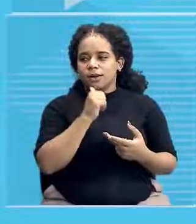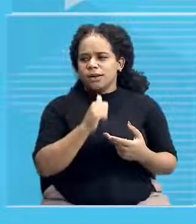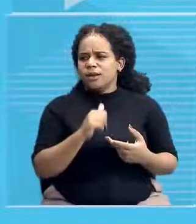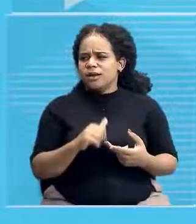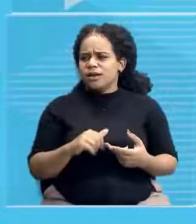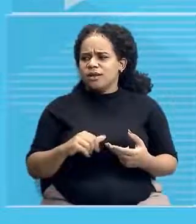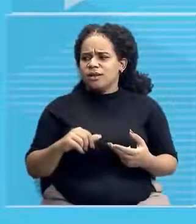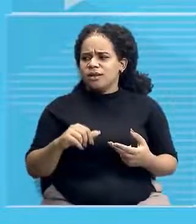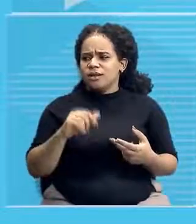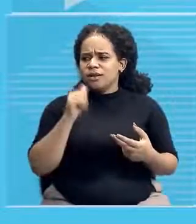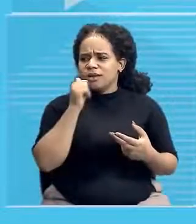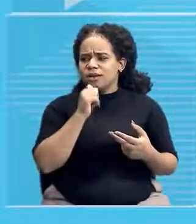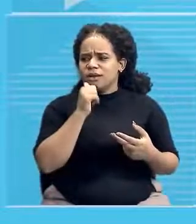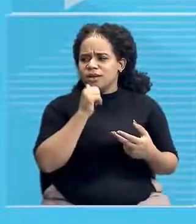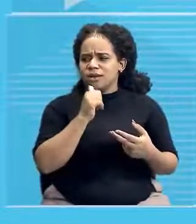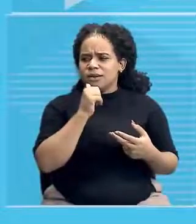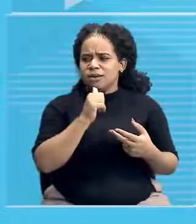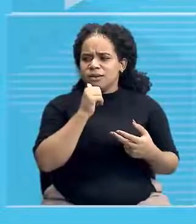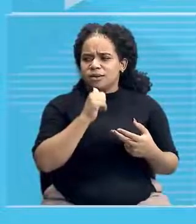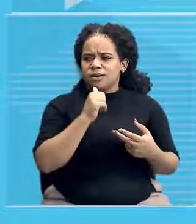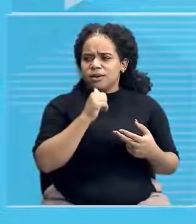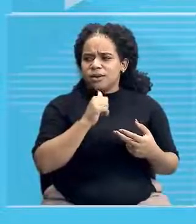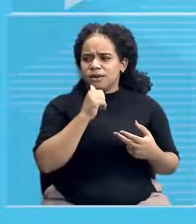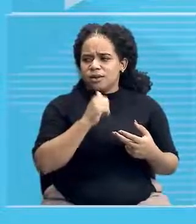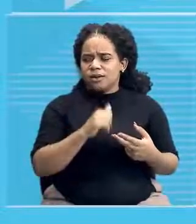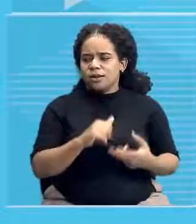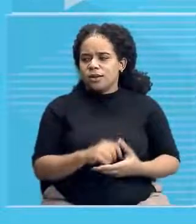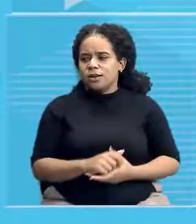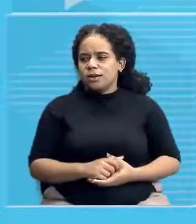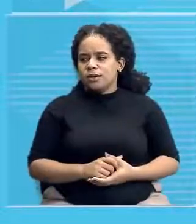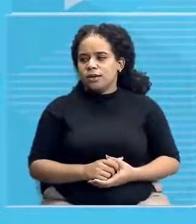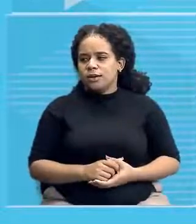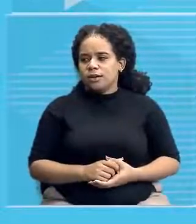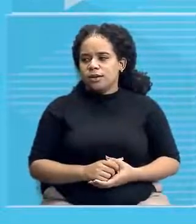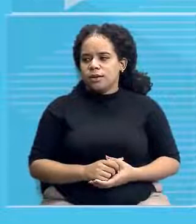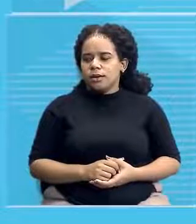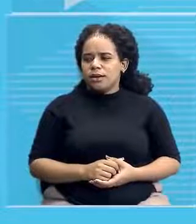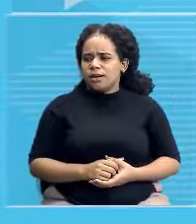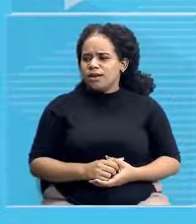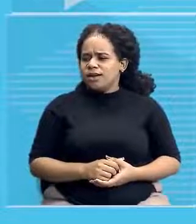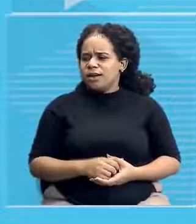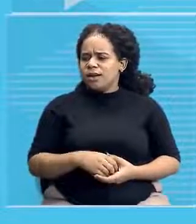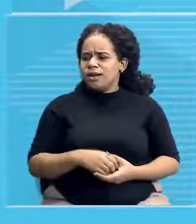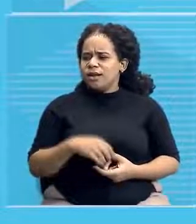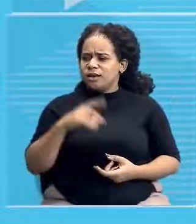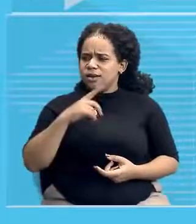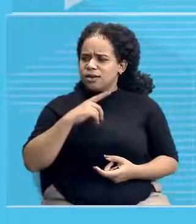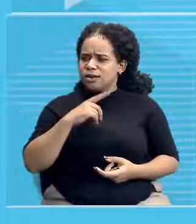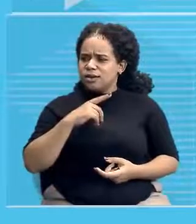ignorante. Você sabia que a cor azul já foi de menina?